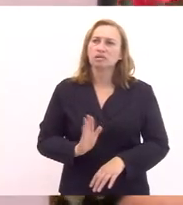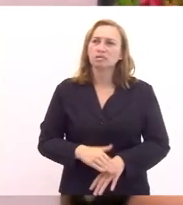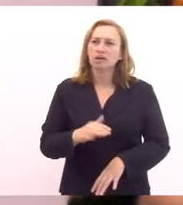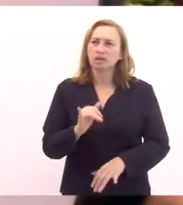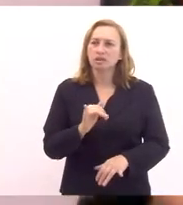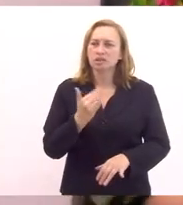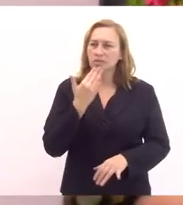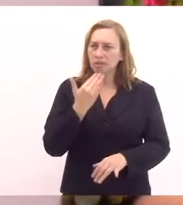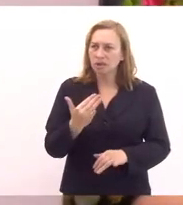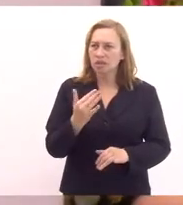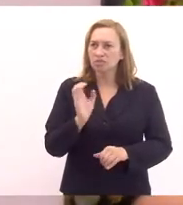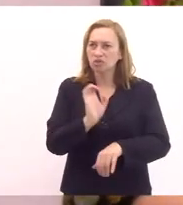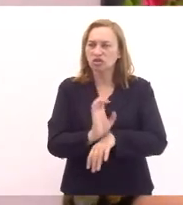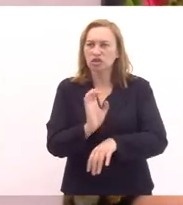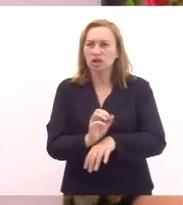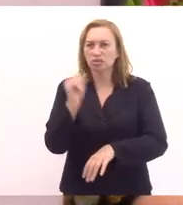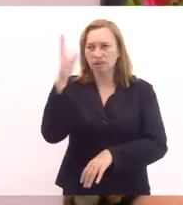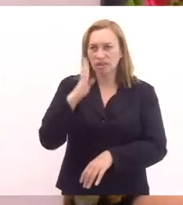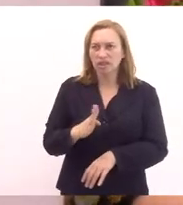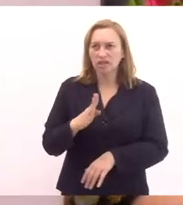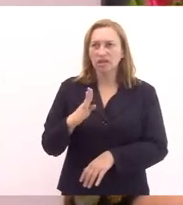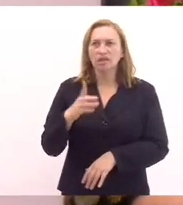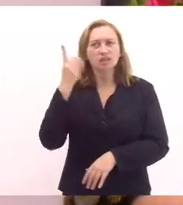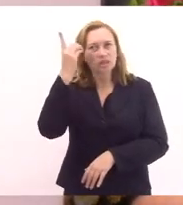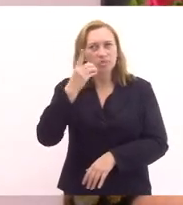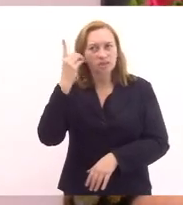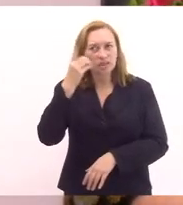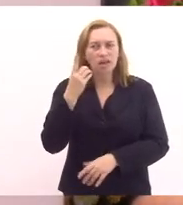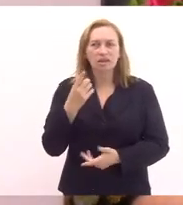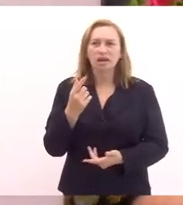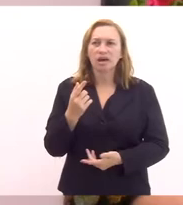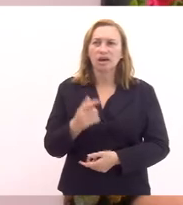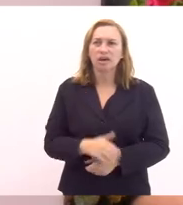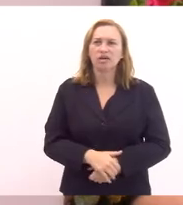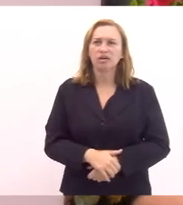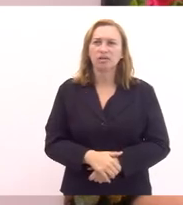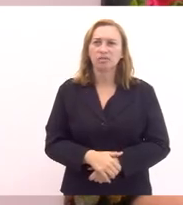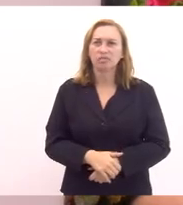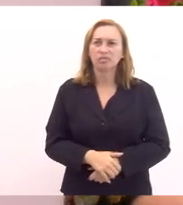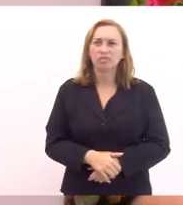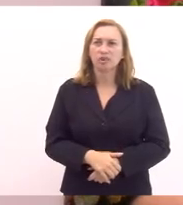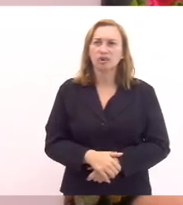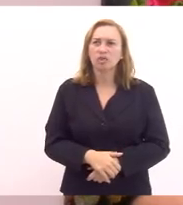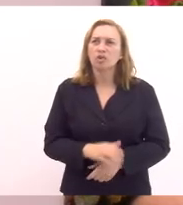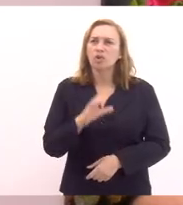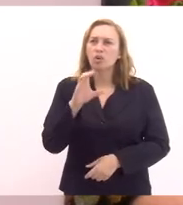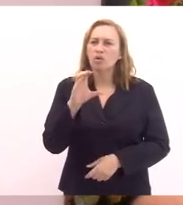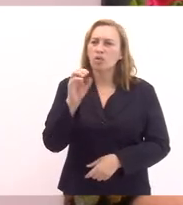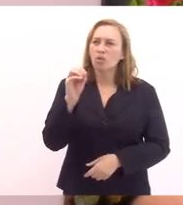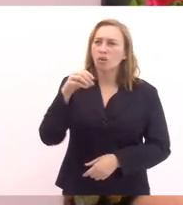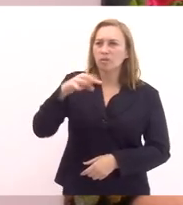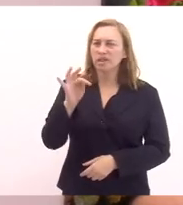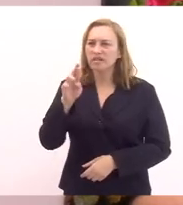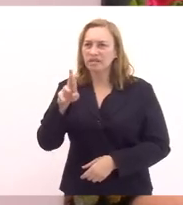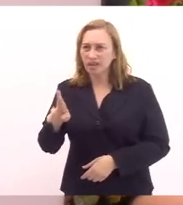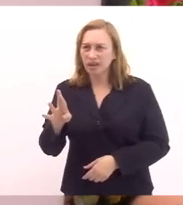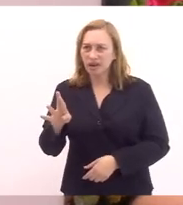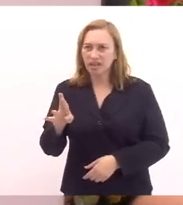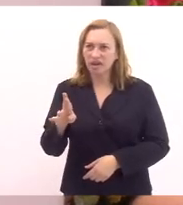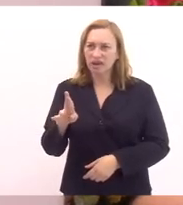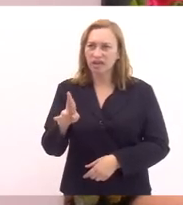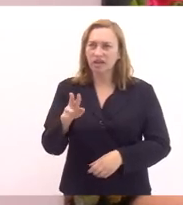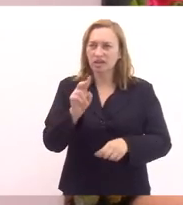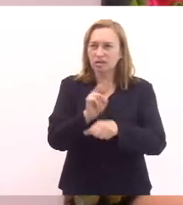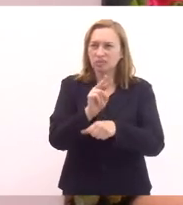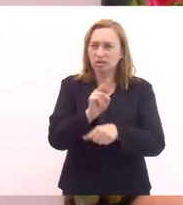recomendações ao estado brasileiro sabe Deputado foi a o comitê de prevenção e monitoramento